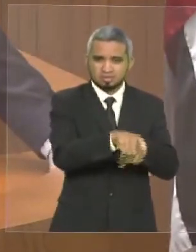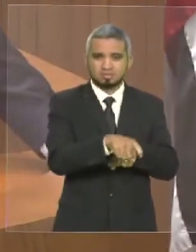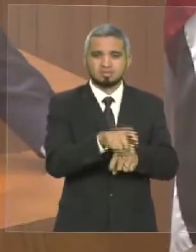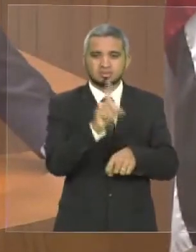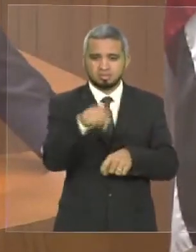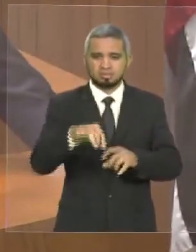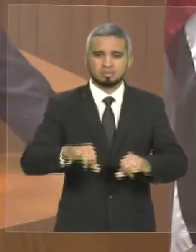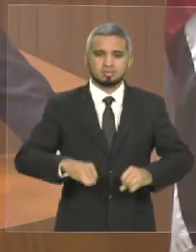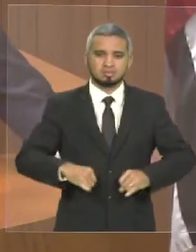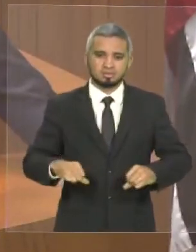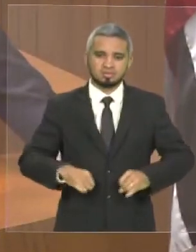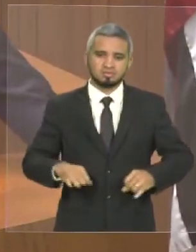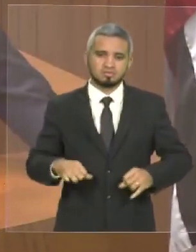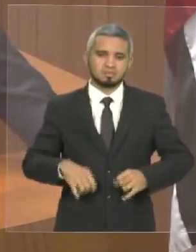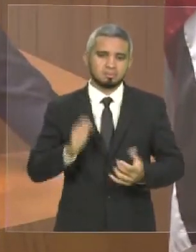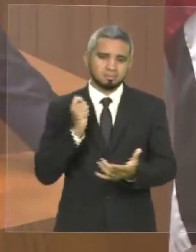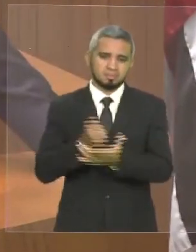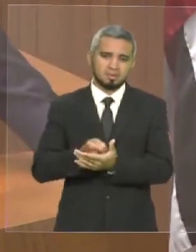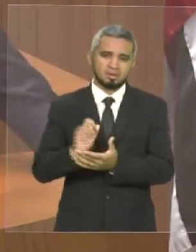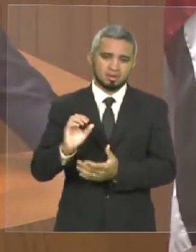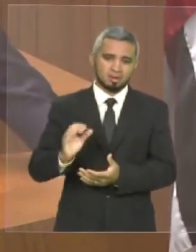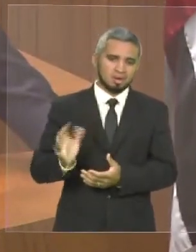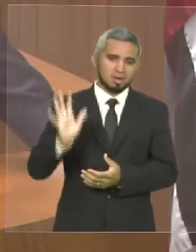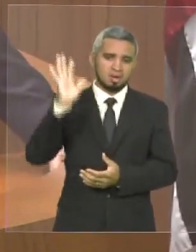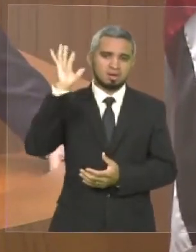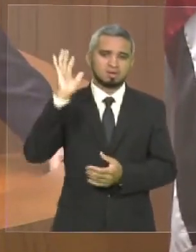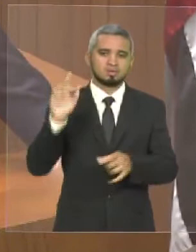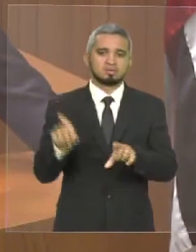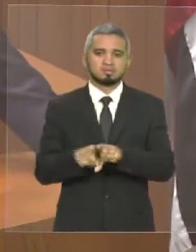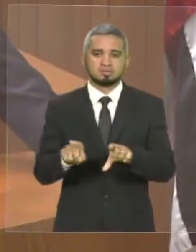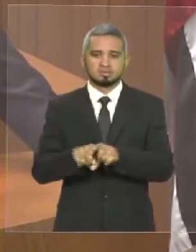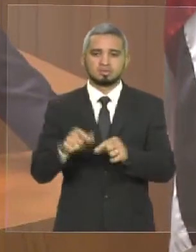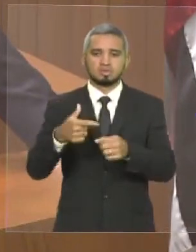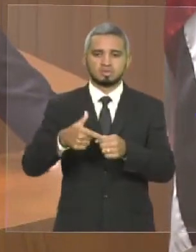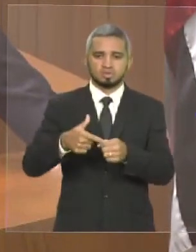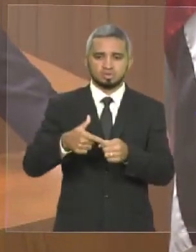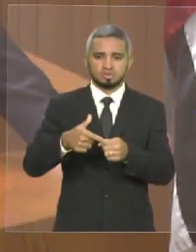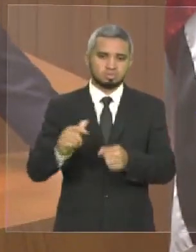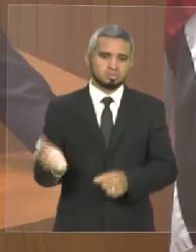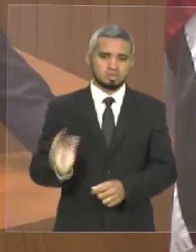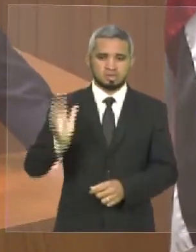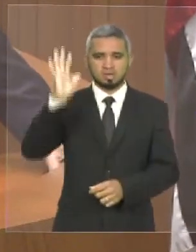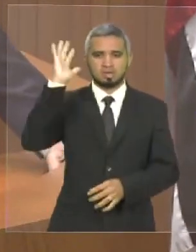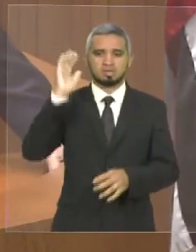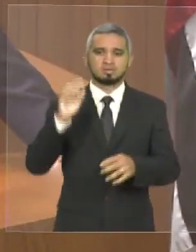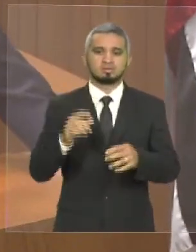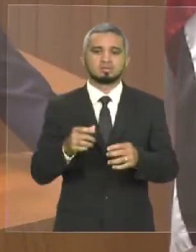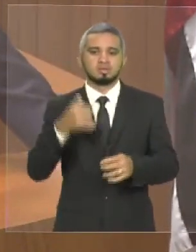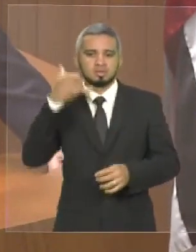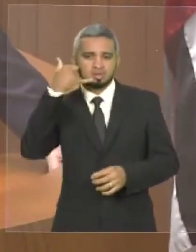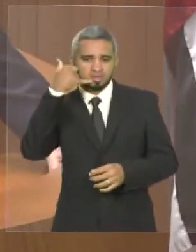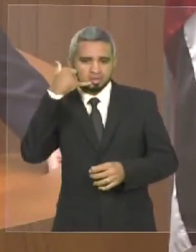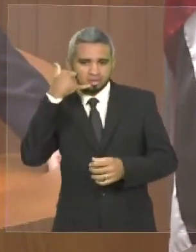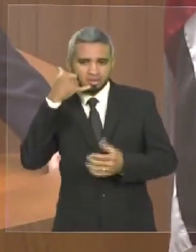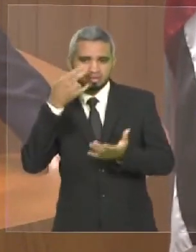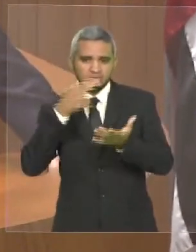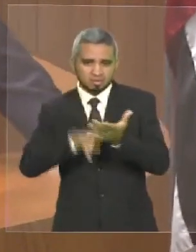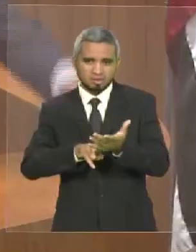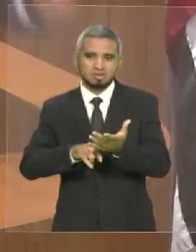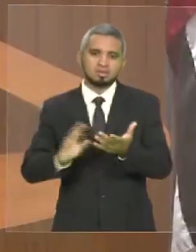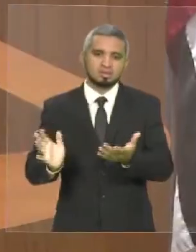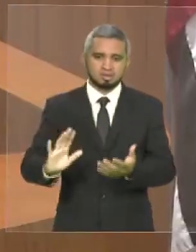Vai aumentar o combustível, a partir de hoje aumenta o telefone, a partir de hoje